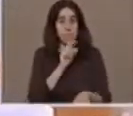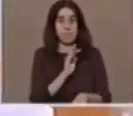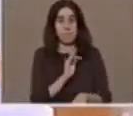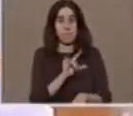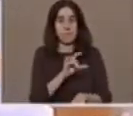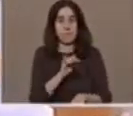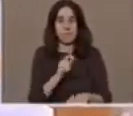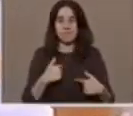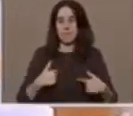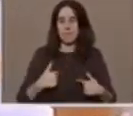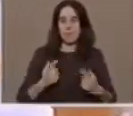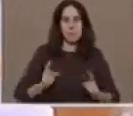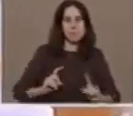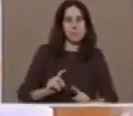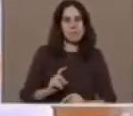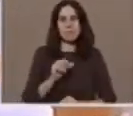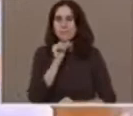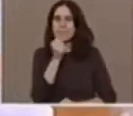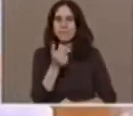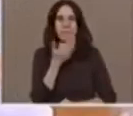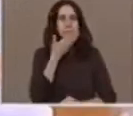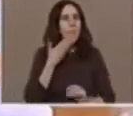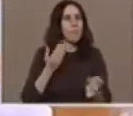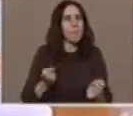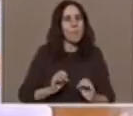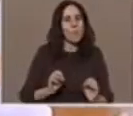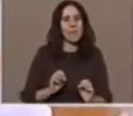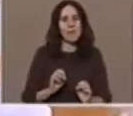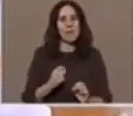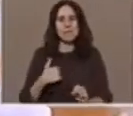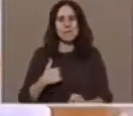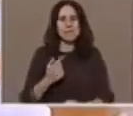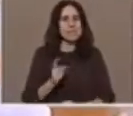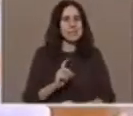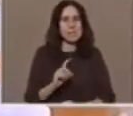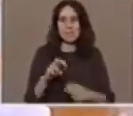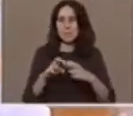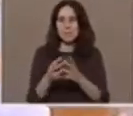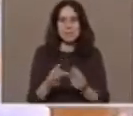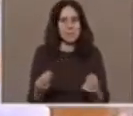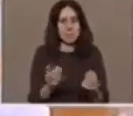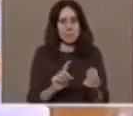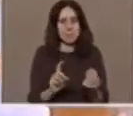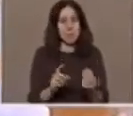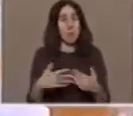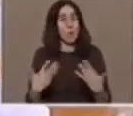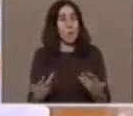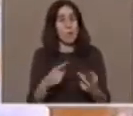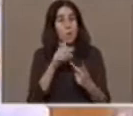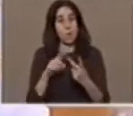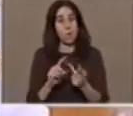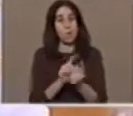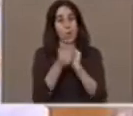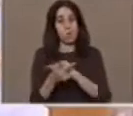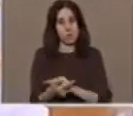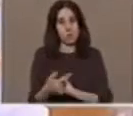tenho condições, não é possível, não há meios, não está ao nosso alcance resolver este problema. Ou, pelo contrário,